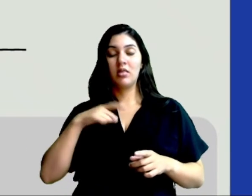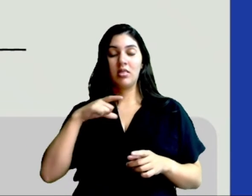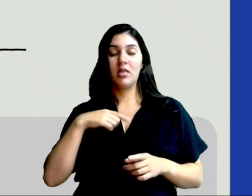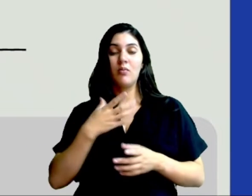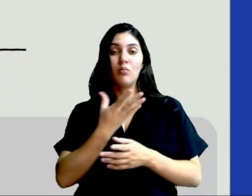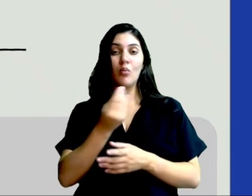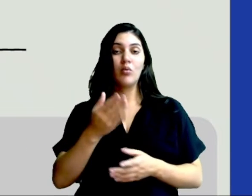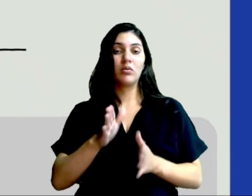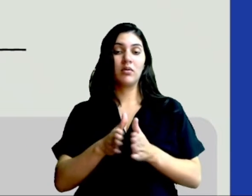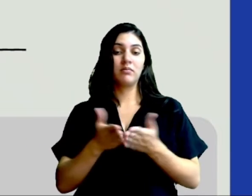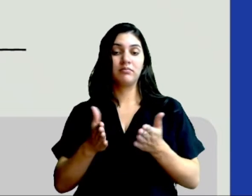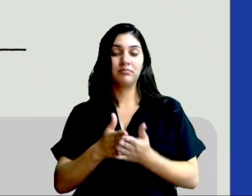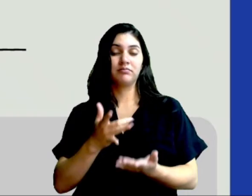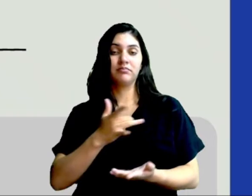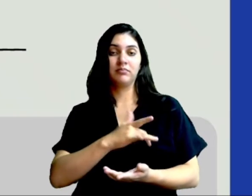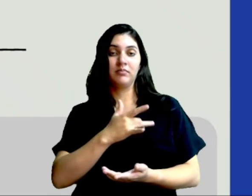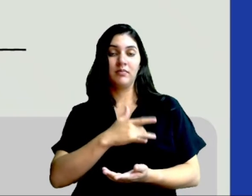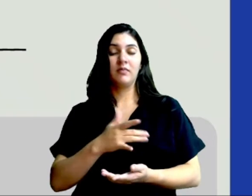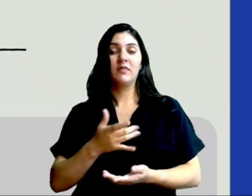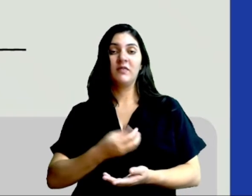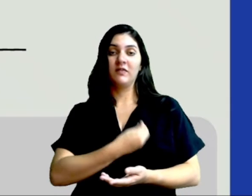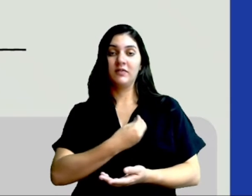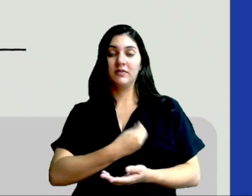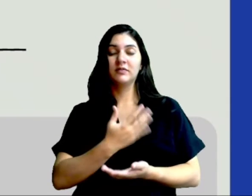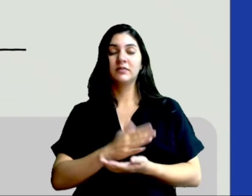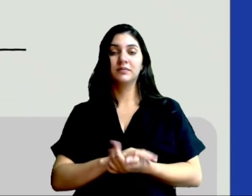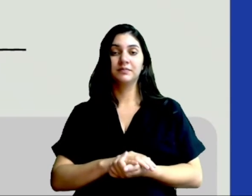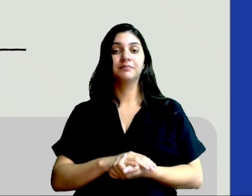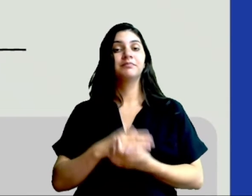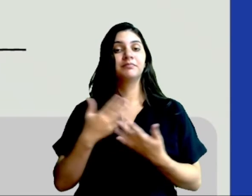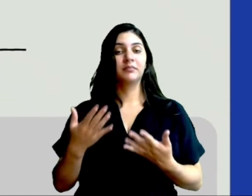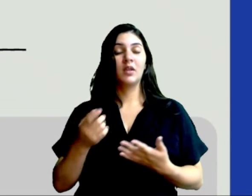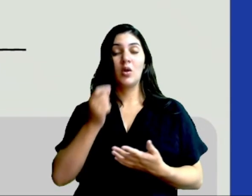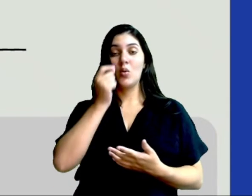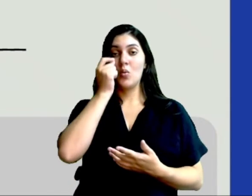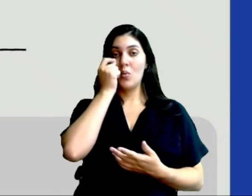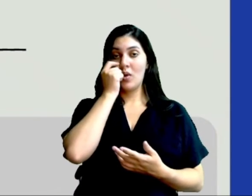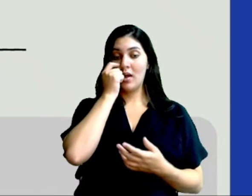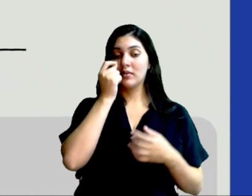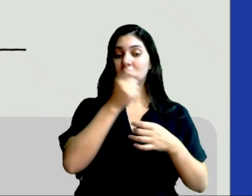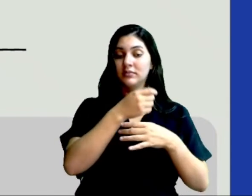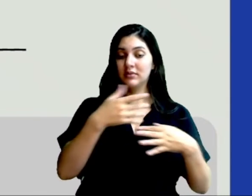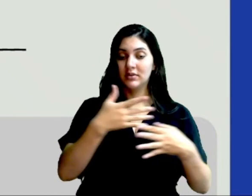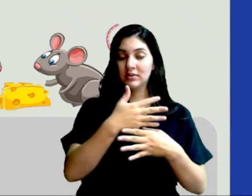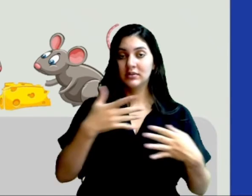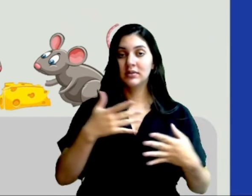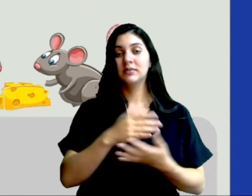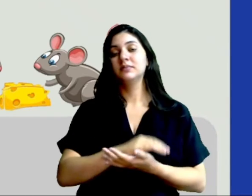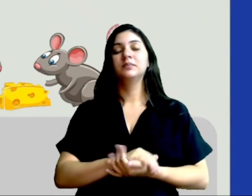pobreza em que você vive"? Isso mesmo, o ratinho da cidade.